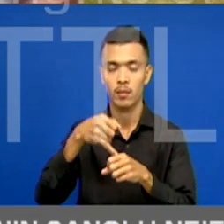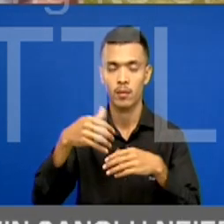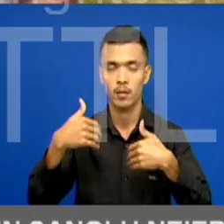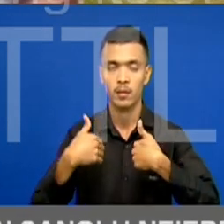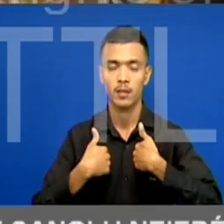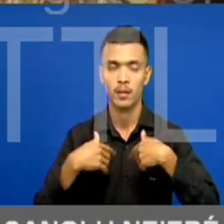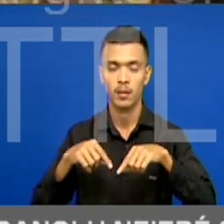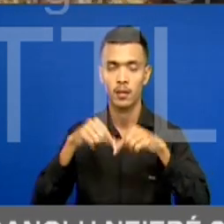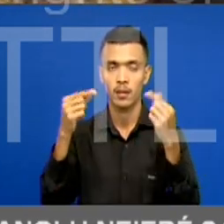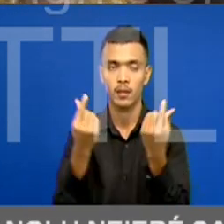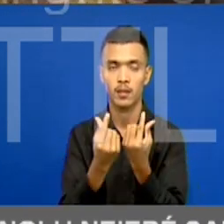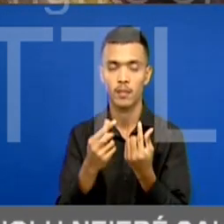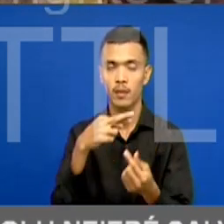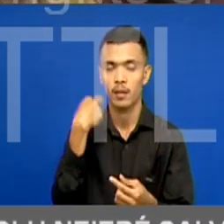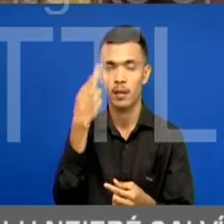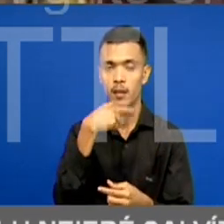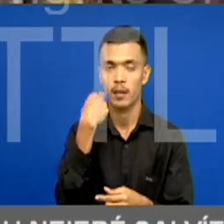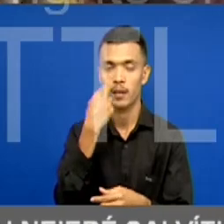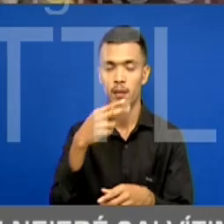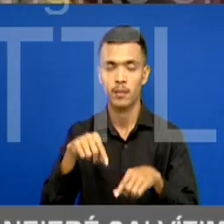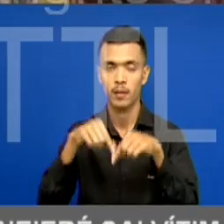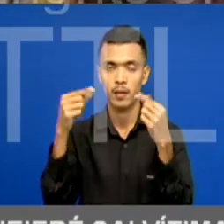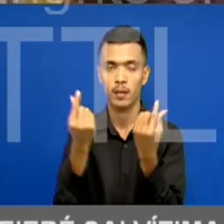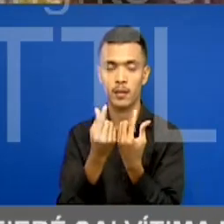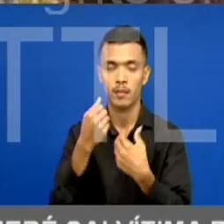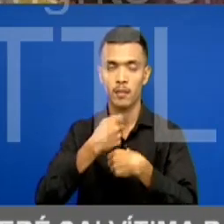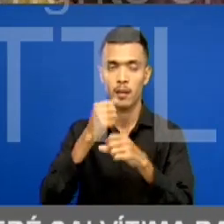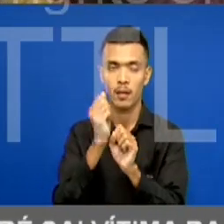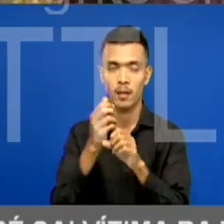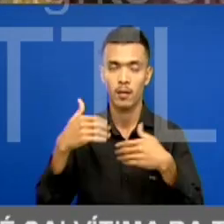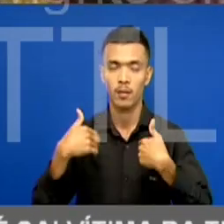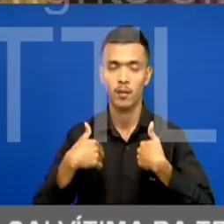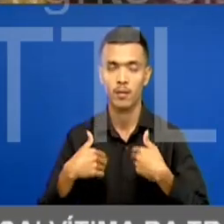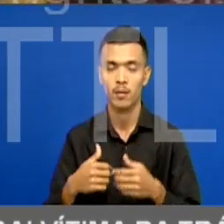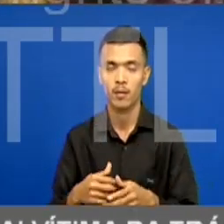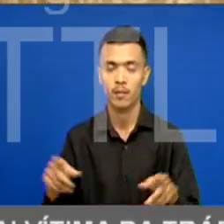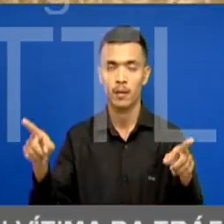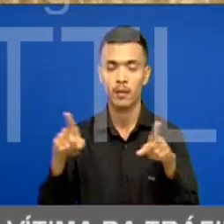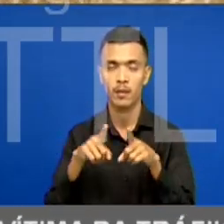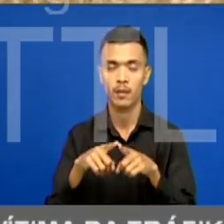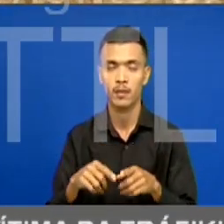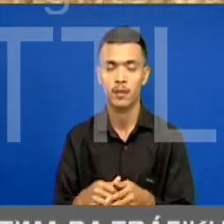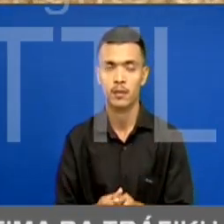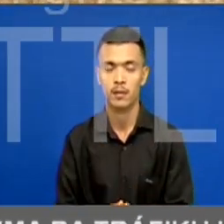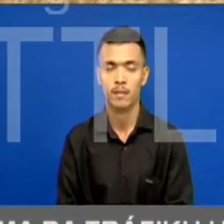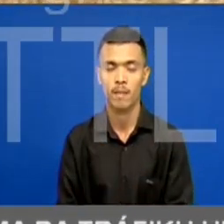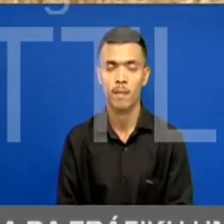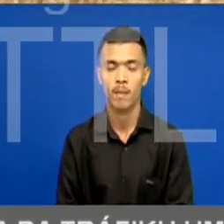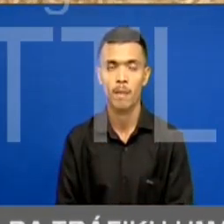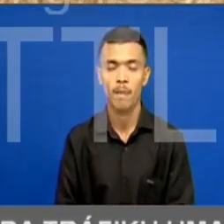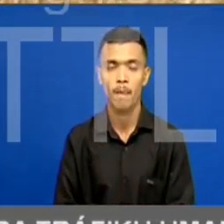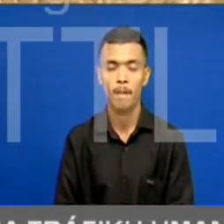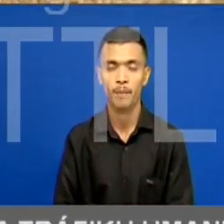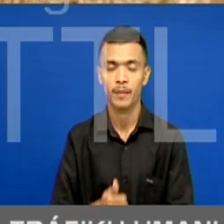grupo nia lar hare ne be grupo agricultor produce iha natar hectares hat ne makane san hare variedade na kroma no